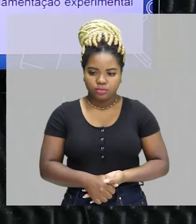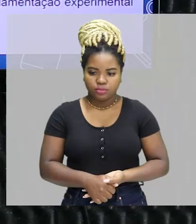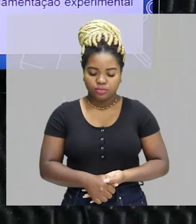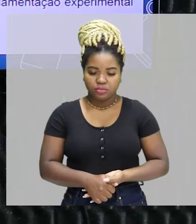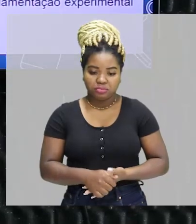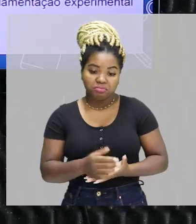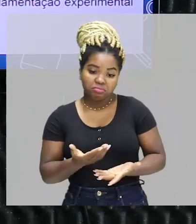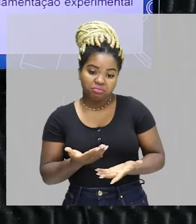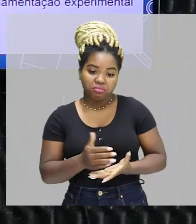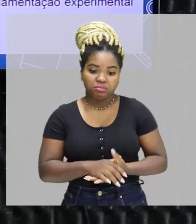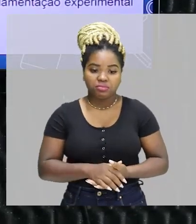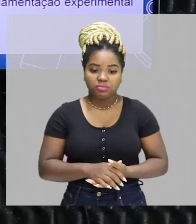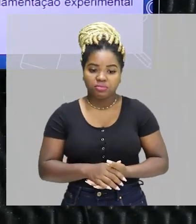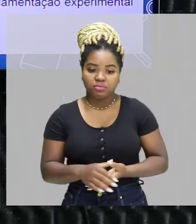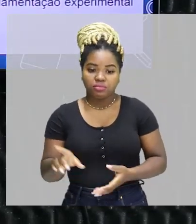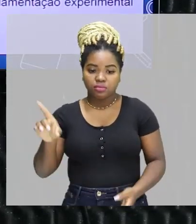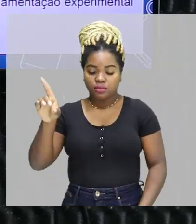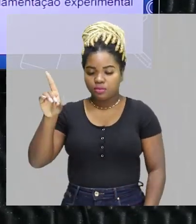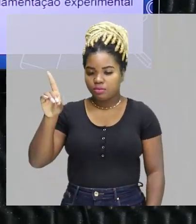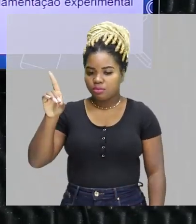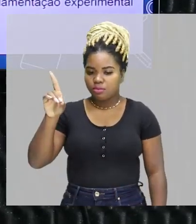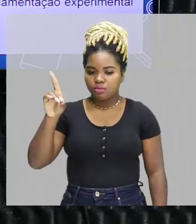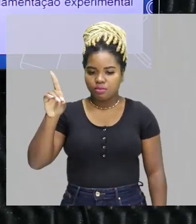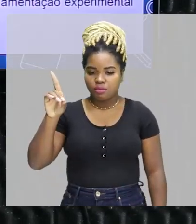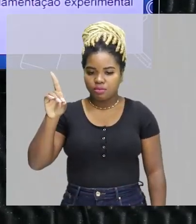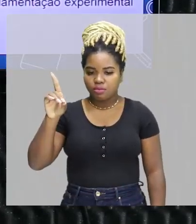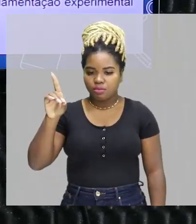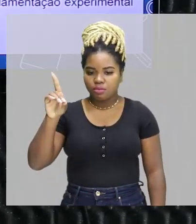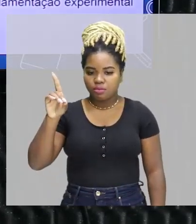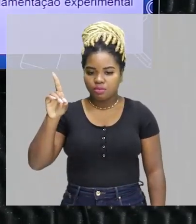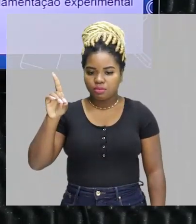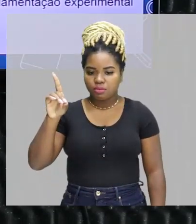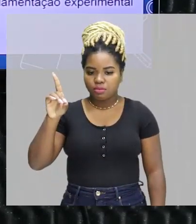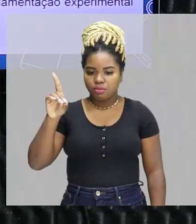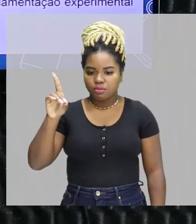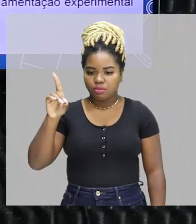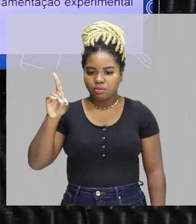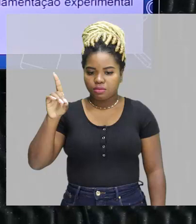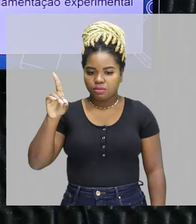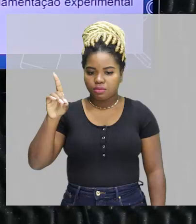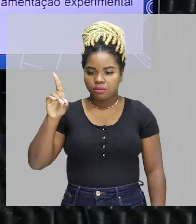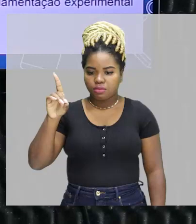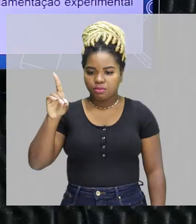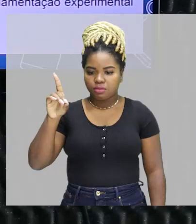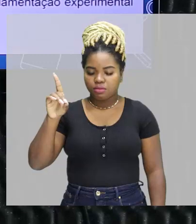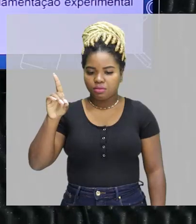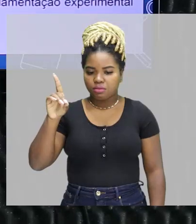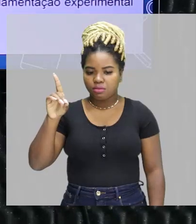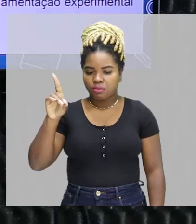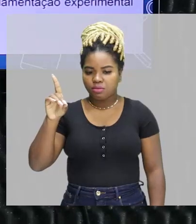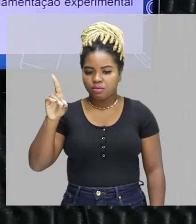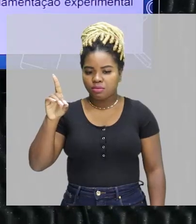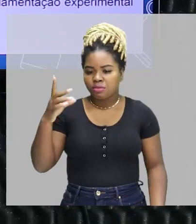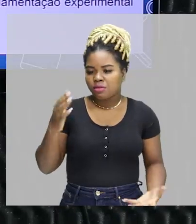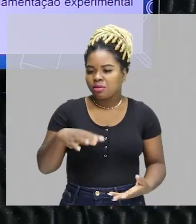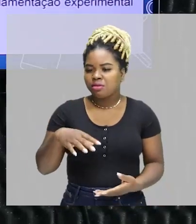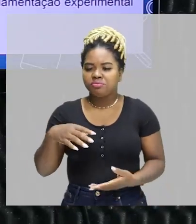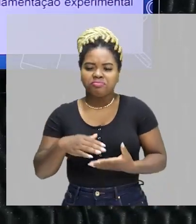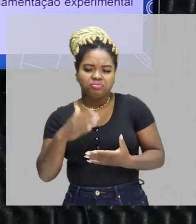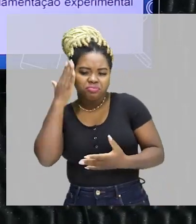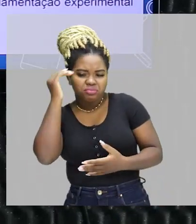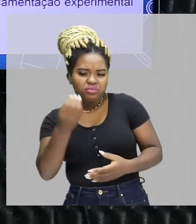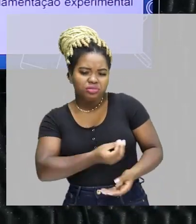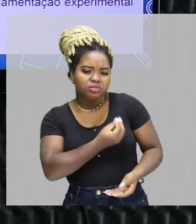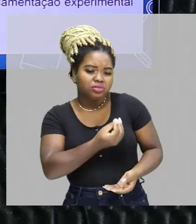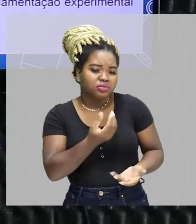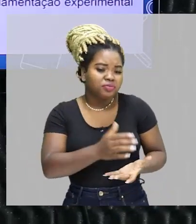Fica um pouco complicado. Letra D, visão de mundo de um povo. Sim, a interpretação. Sabedoria de vida, esforço racional para